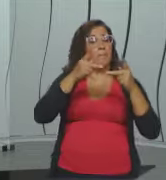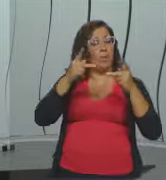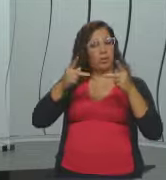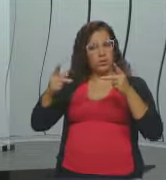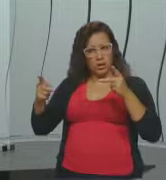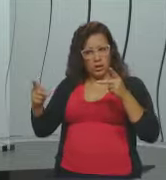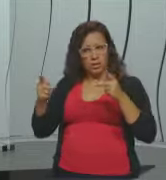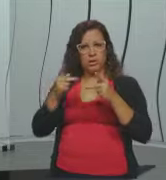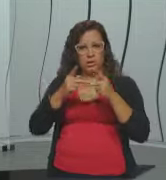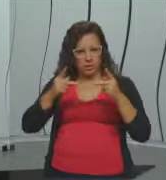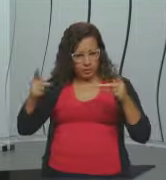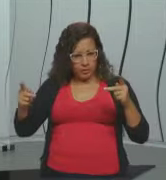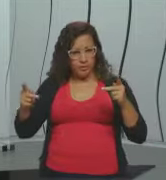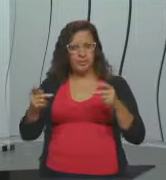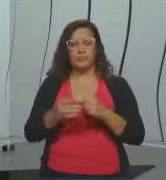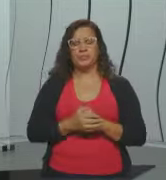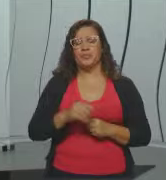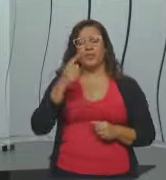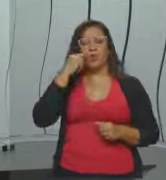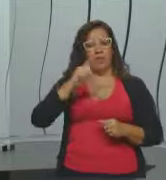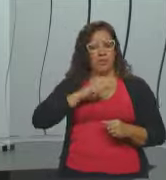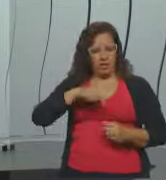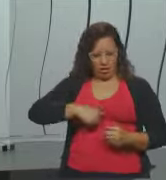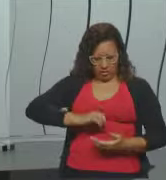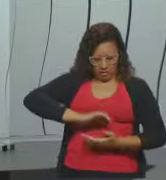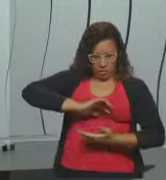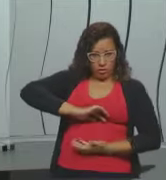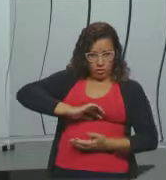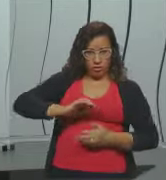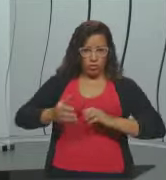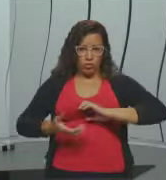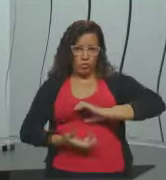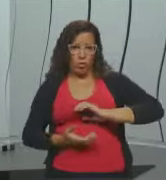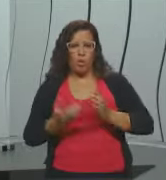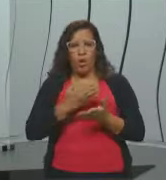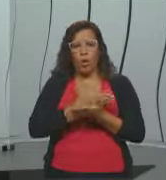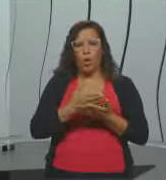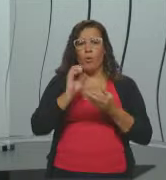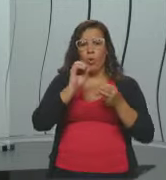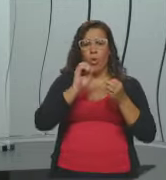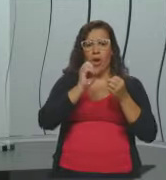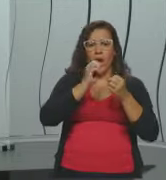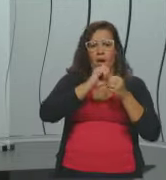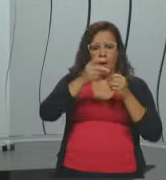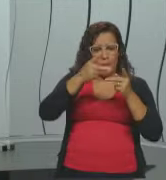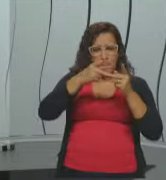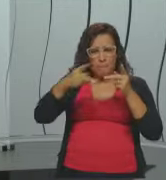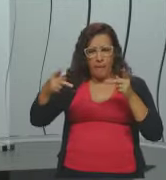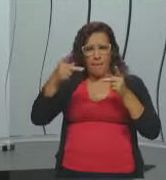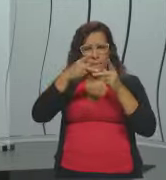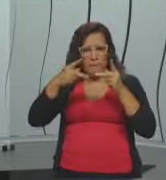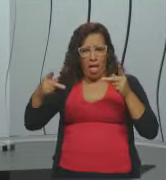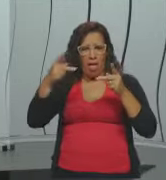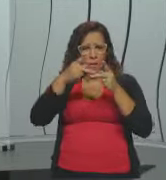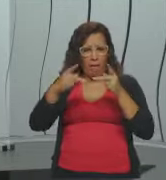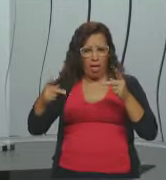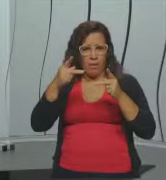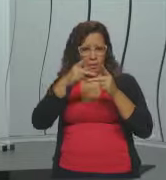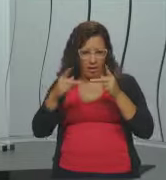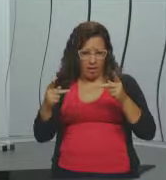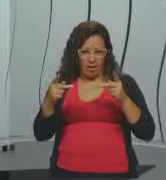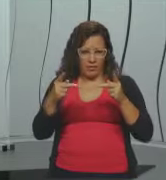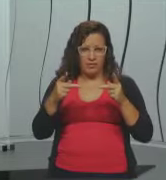gente viu a pepsina lá no estômago, a pepsina ela começa quebrando proteínas. E aí você já começa a ter